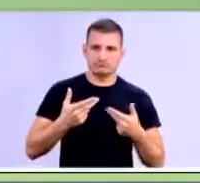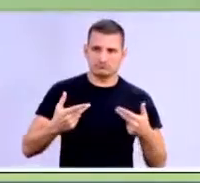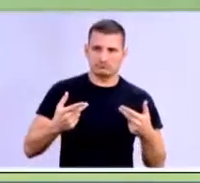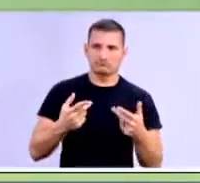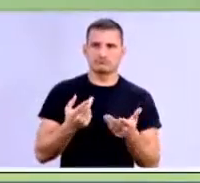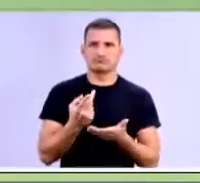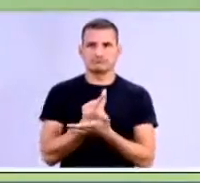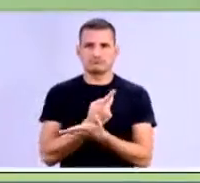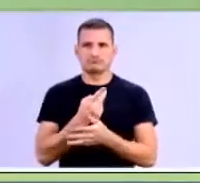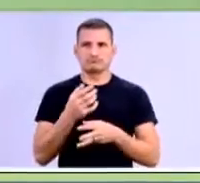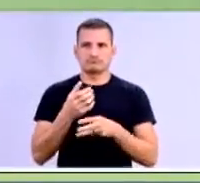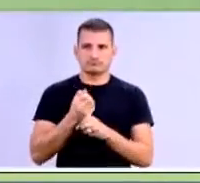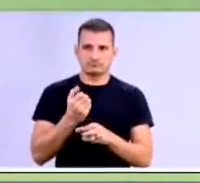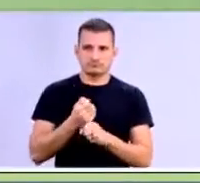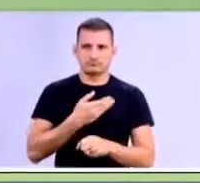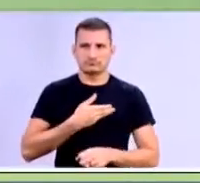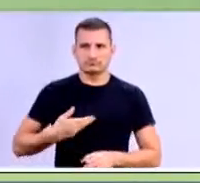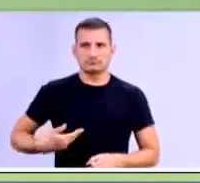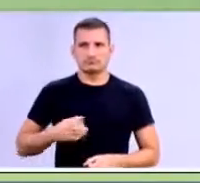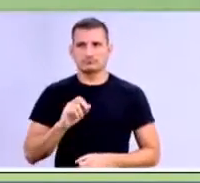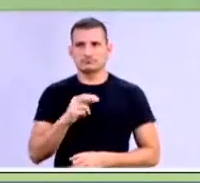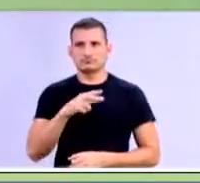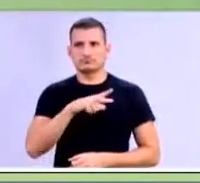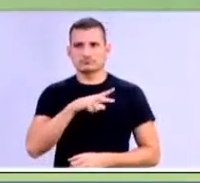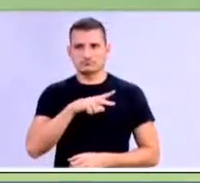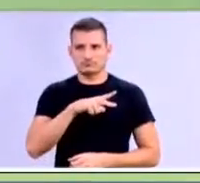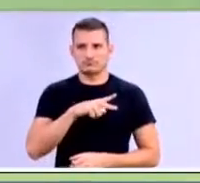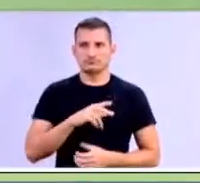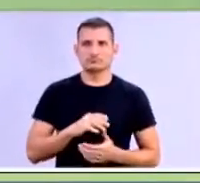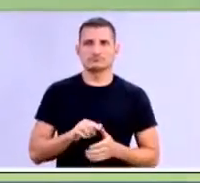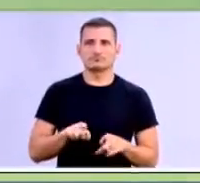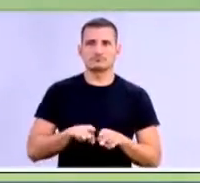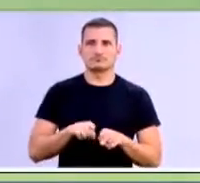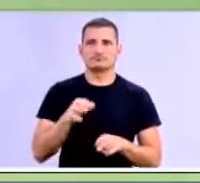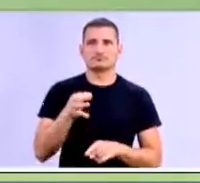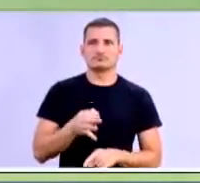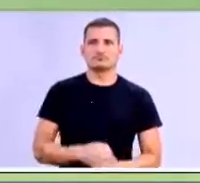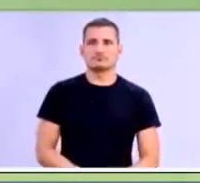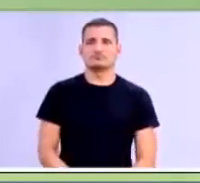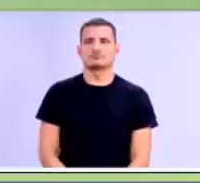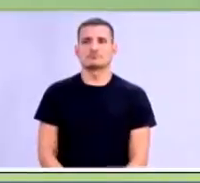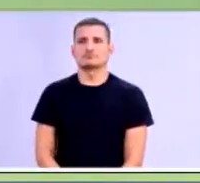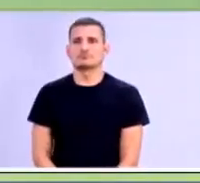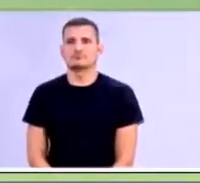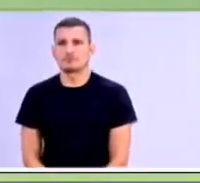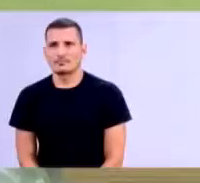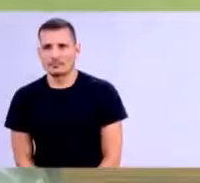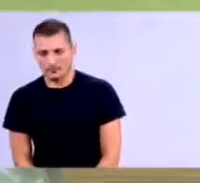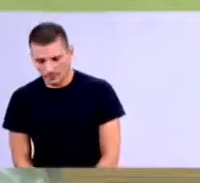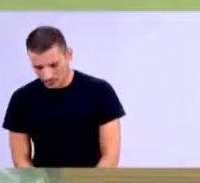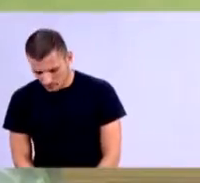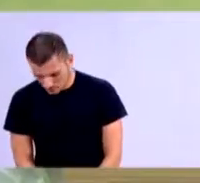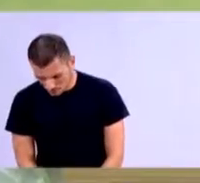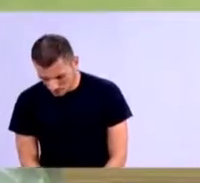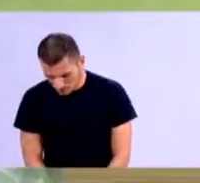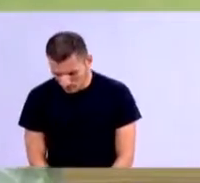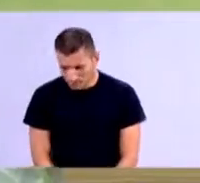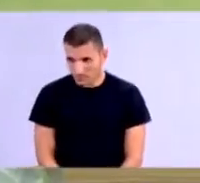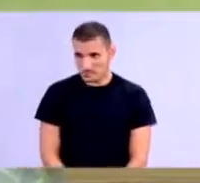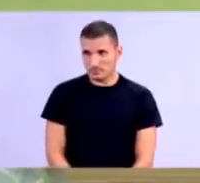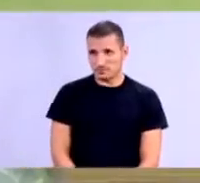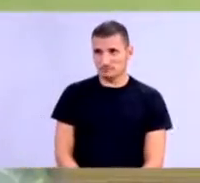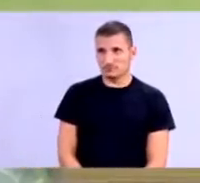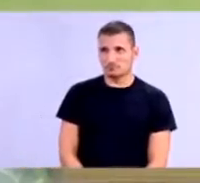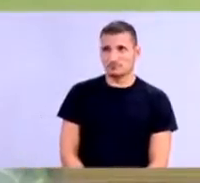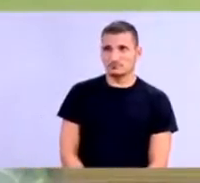fatos da administração pública ou privada. Também está correto. Só mais uma resposta ainda em relação